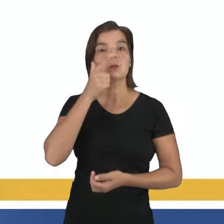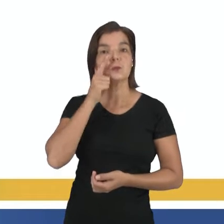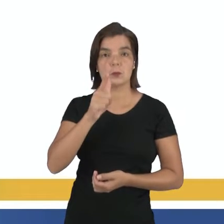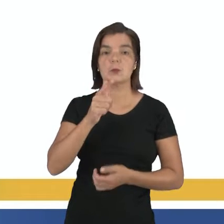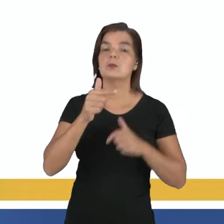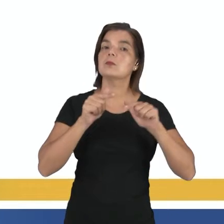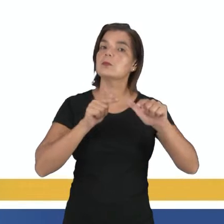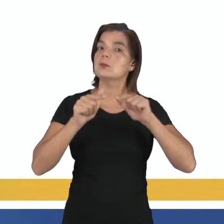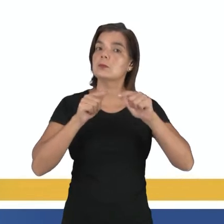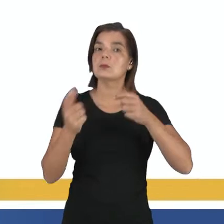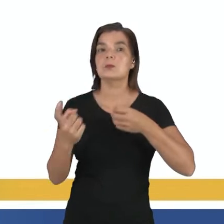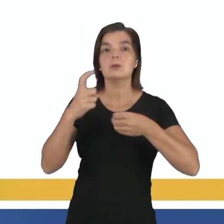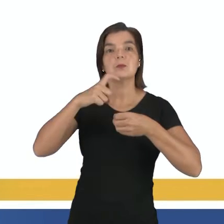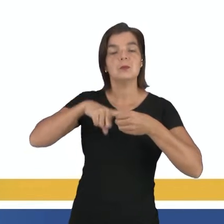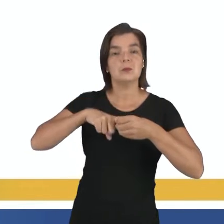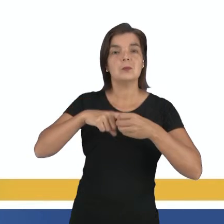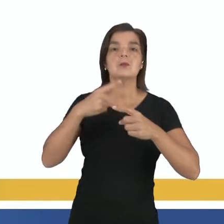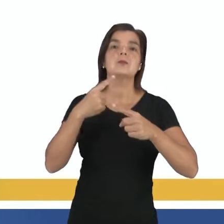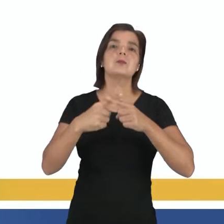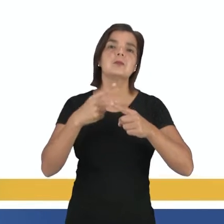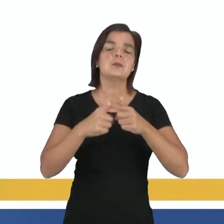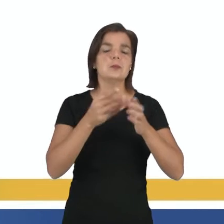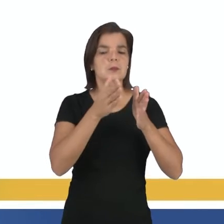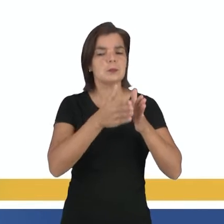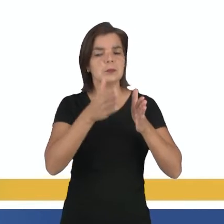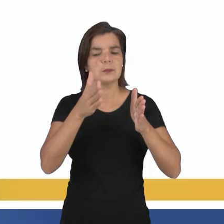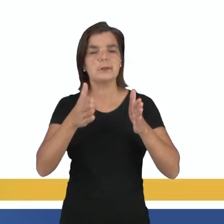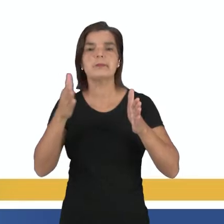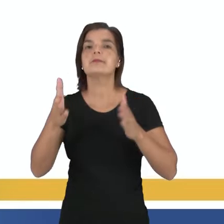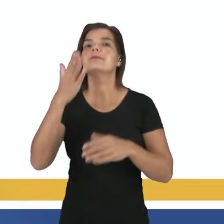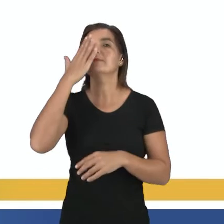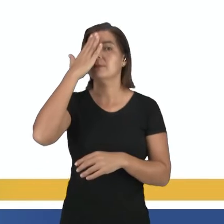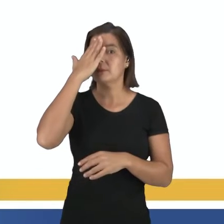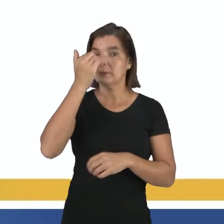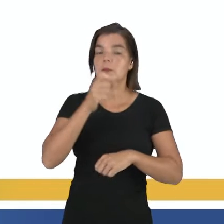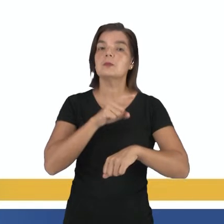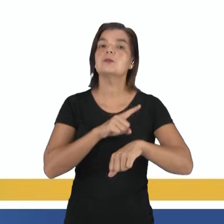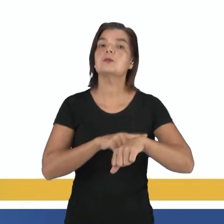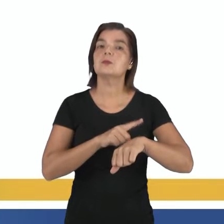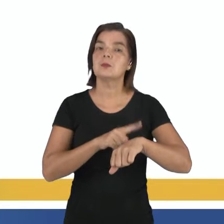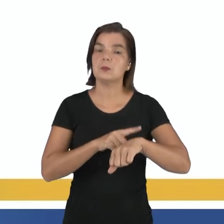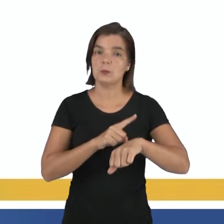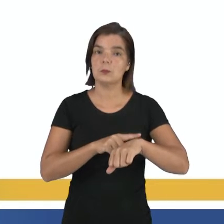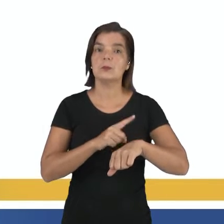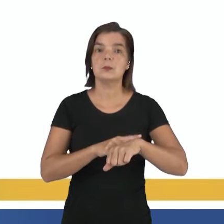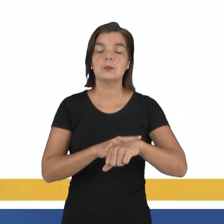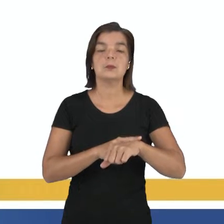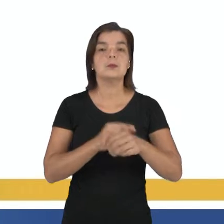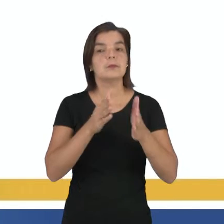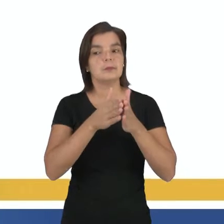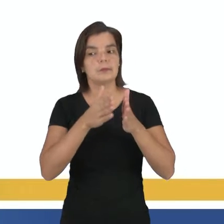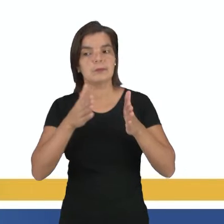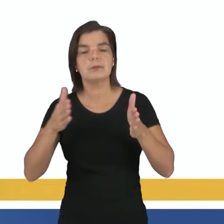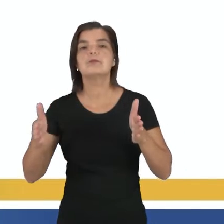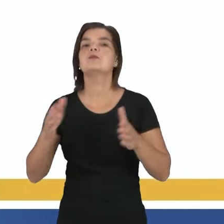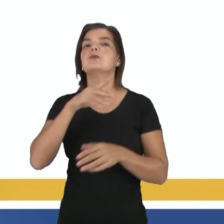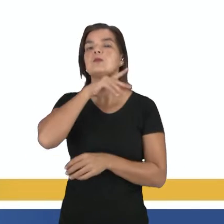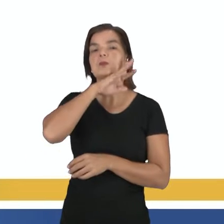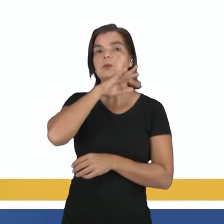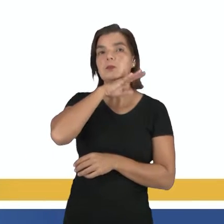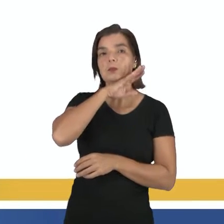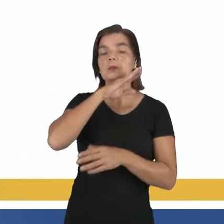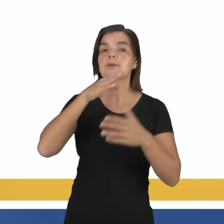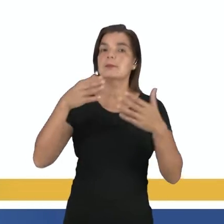conseguirem o seu trabalho de volta, porque é uma fase, nós sabemos que vai chegar o momento que nós vamos passar por essa fase